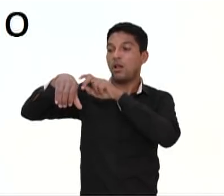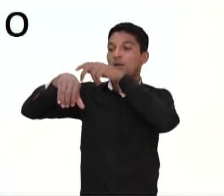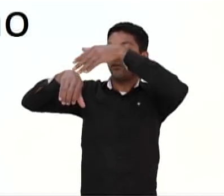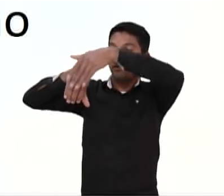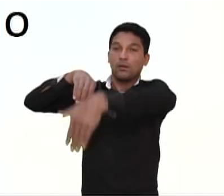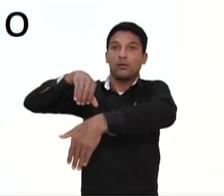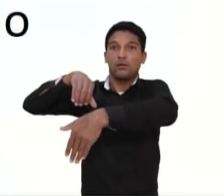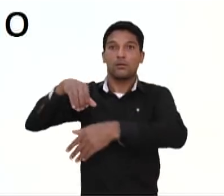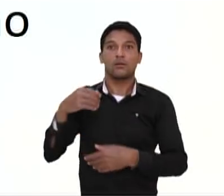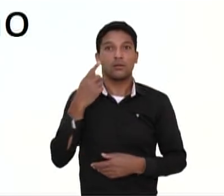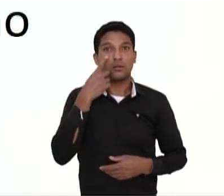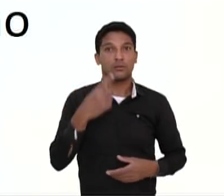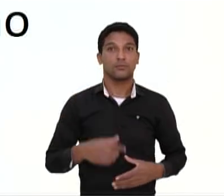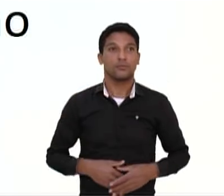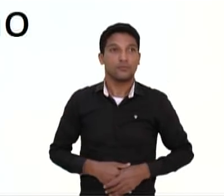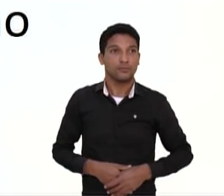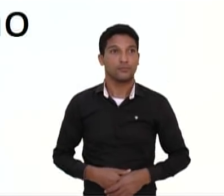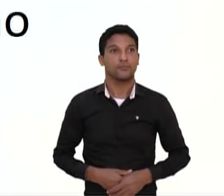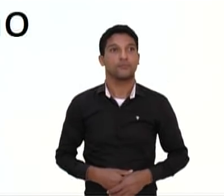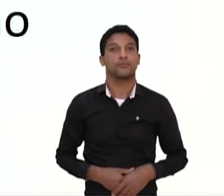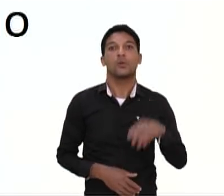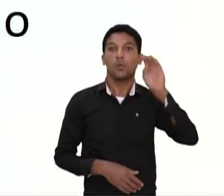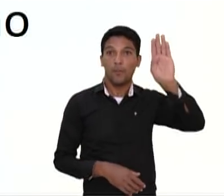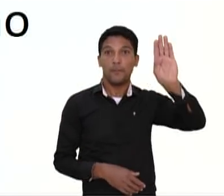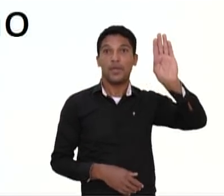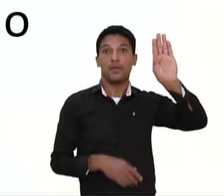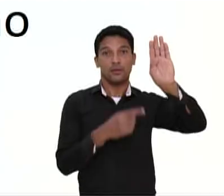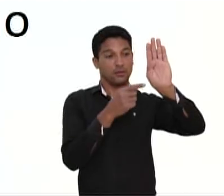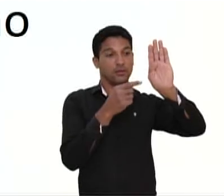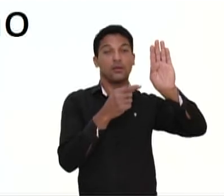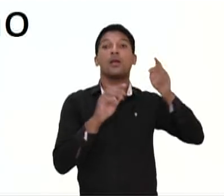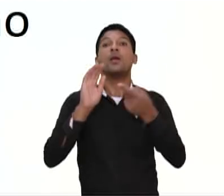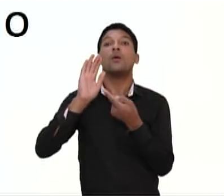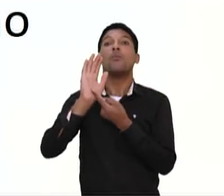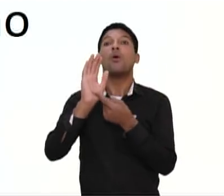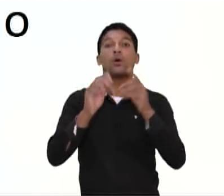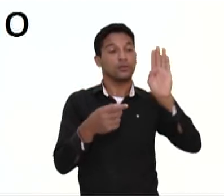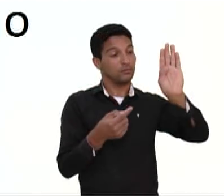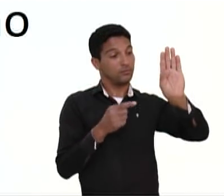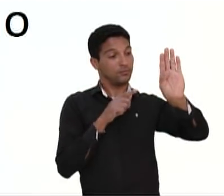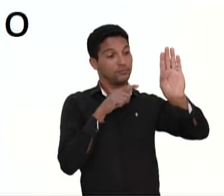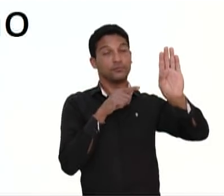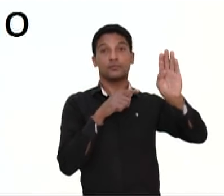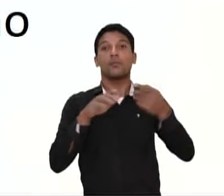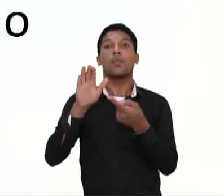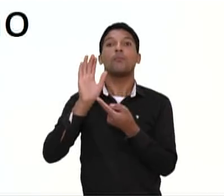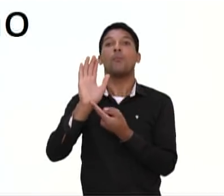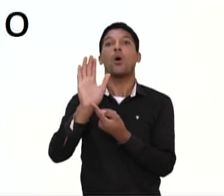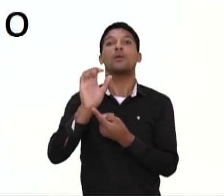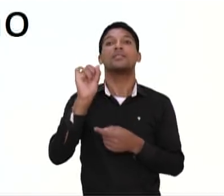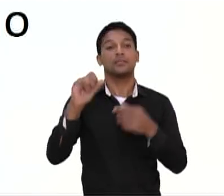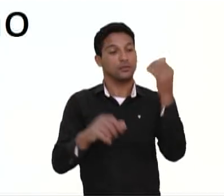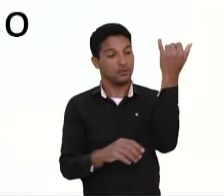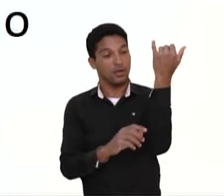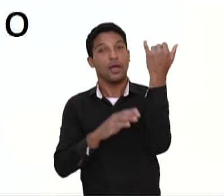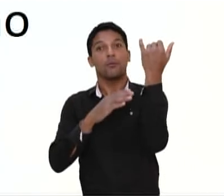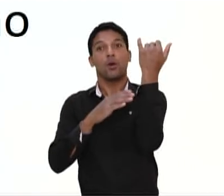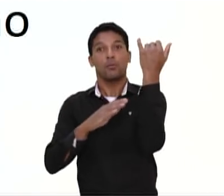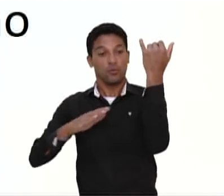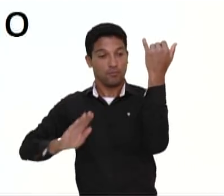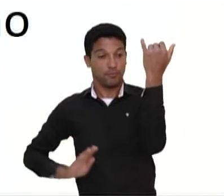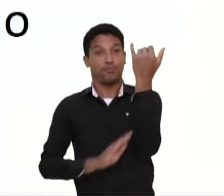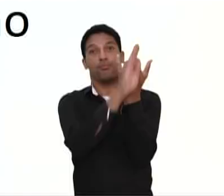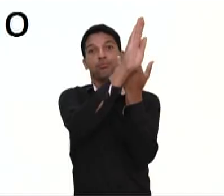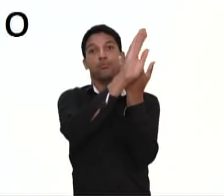se a parábola relacionada a ela intercepta o eixo y no ramo crescente, né? Ou no